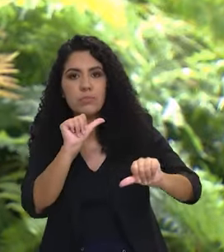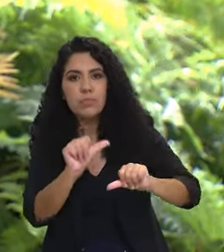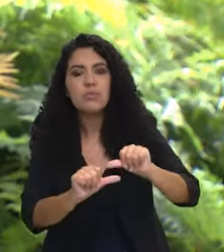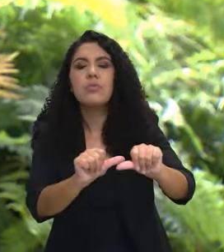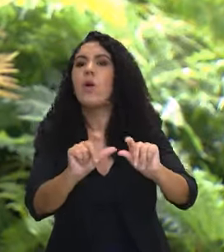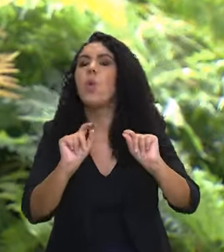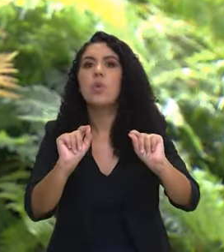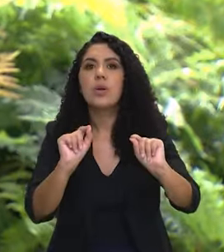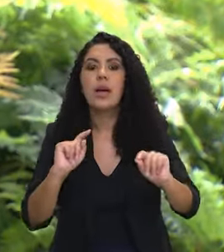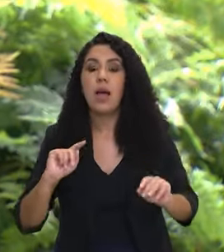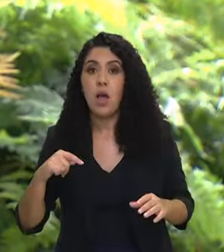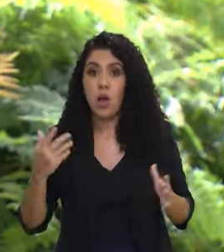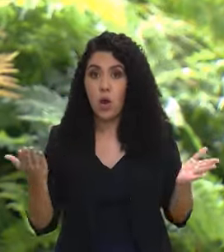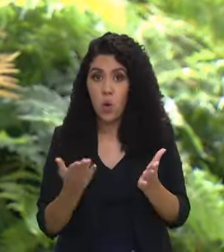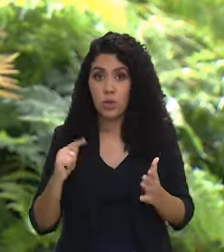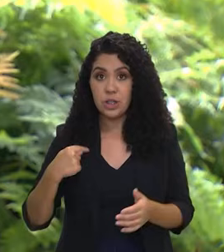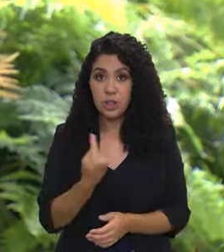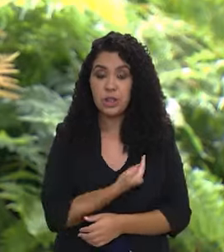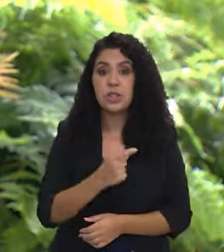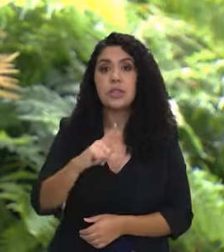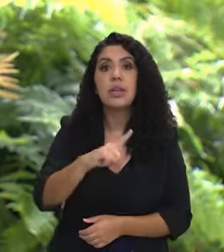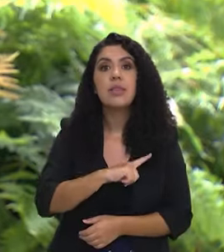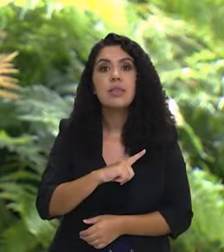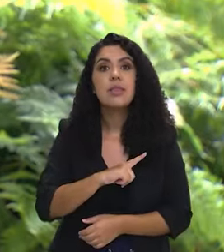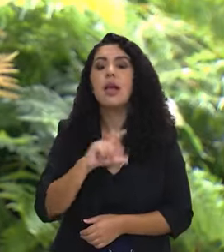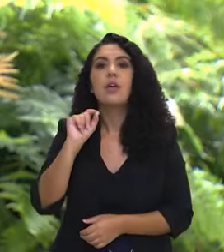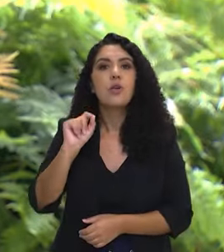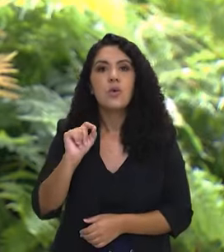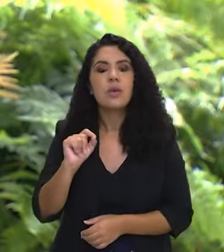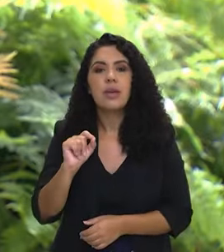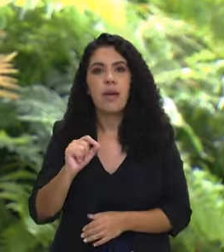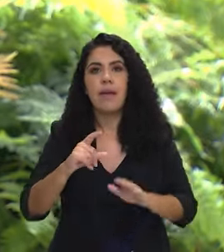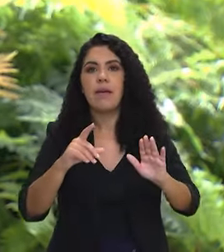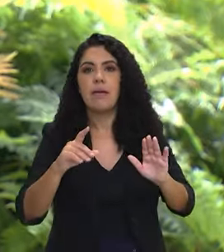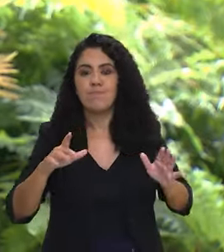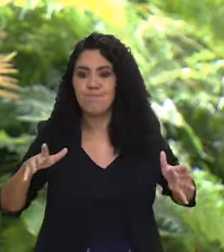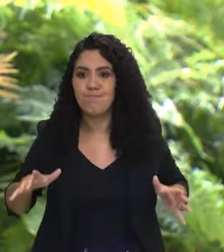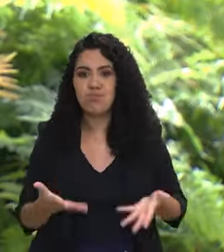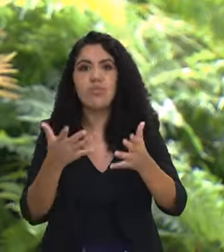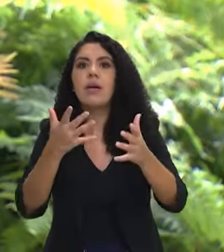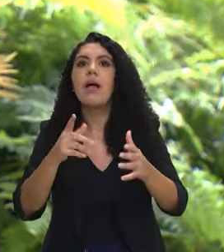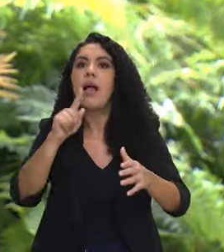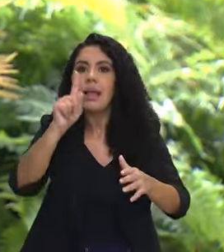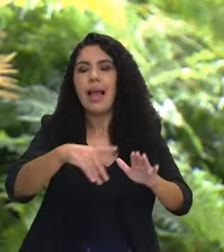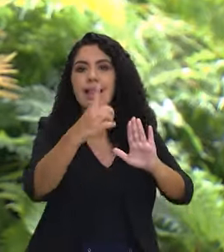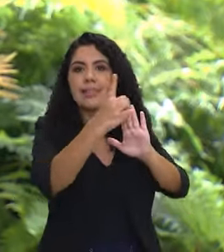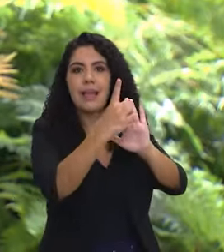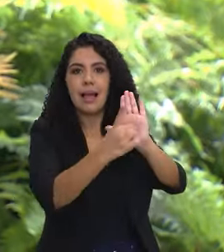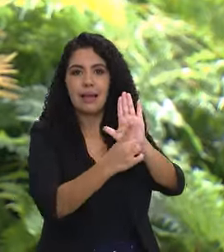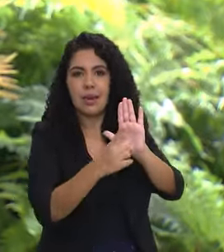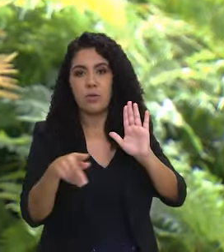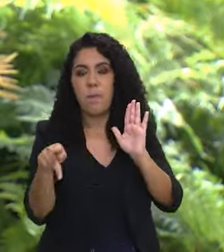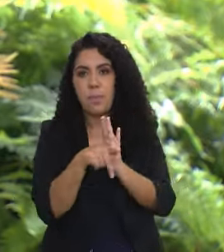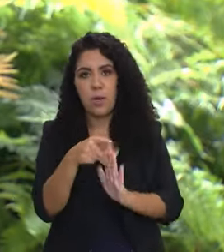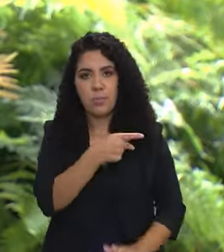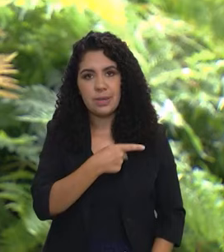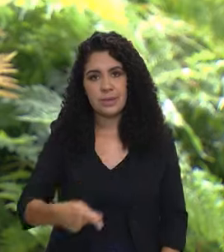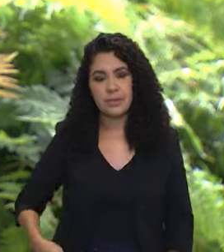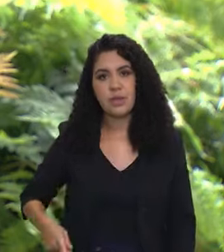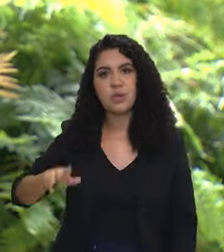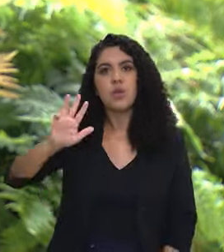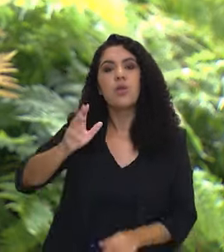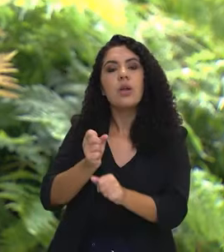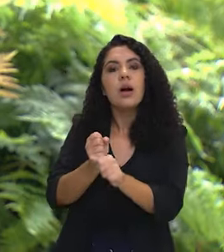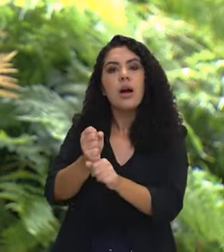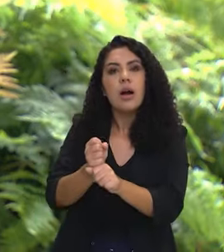alterada, a gente conta hoje com um grande impulso, que foi um decreto do presidente Lula, de 20 de novembro do ano passado,